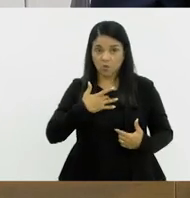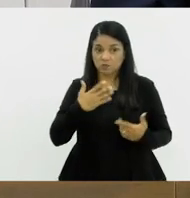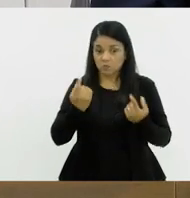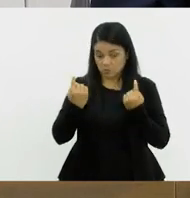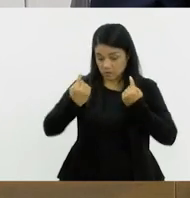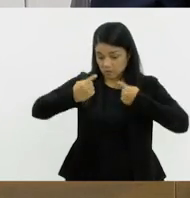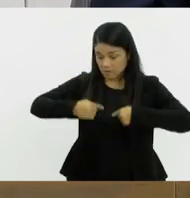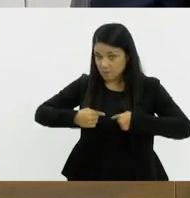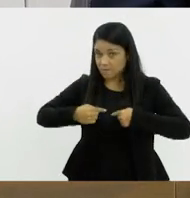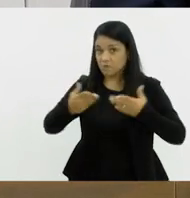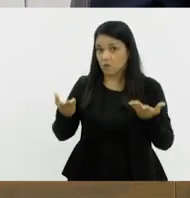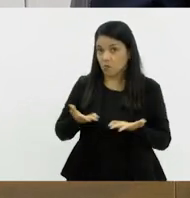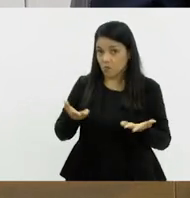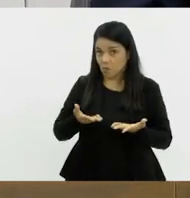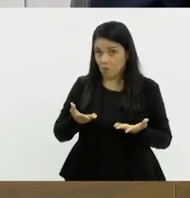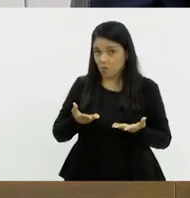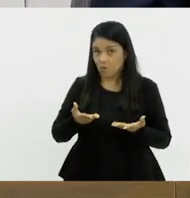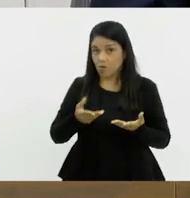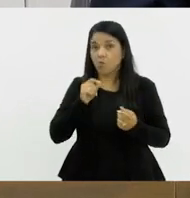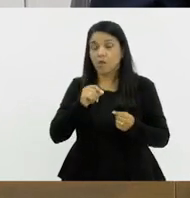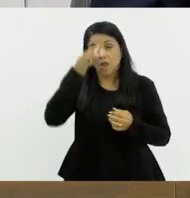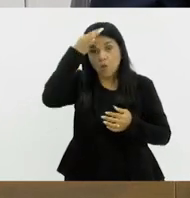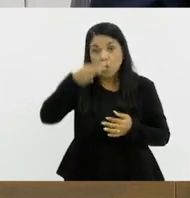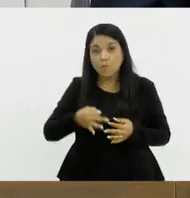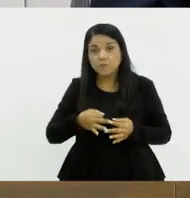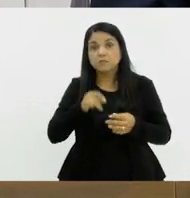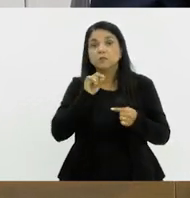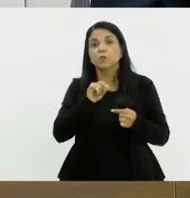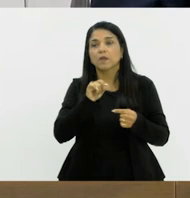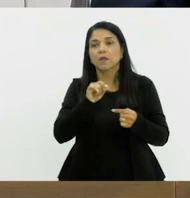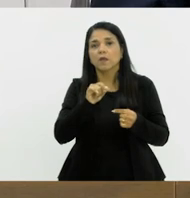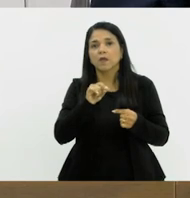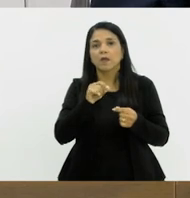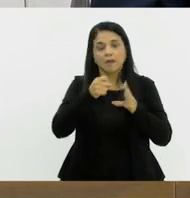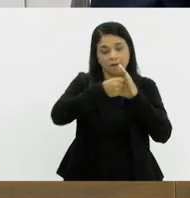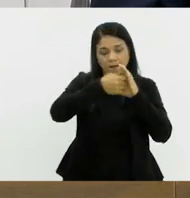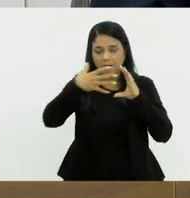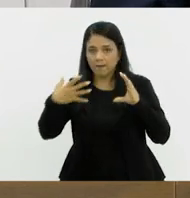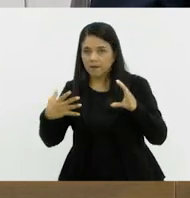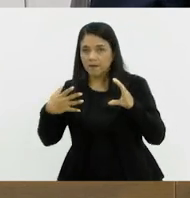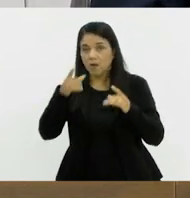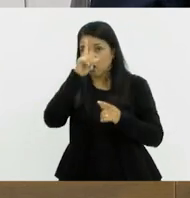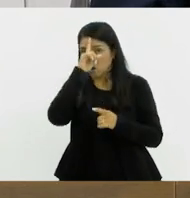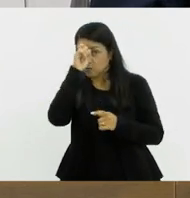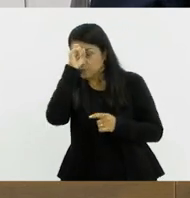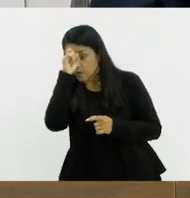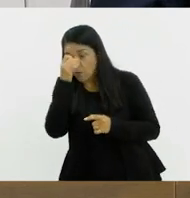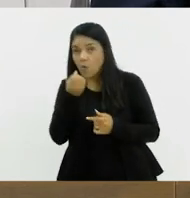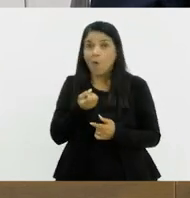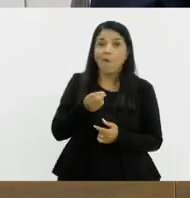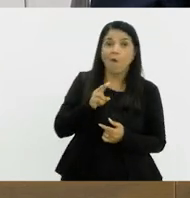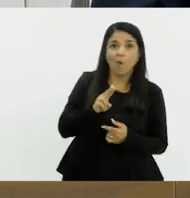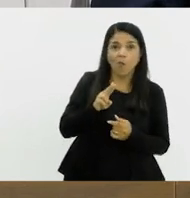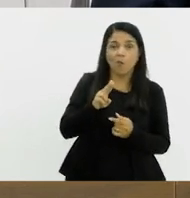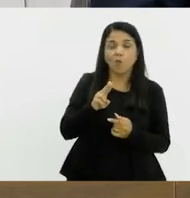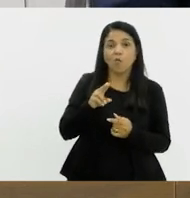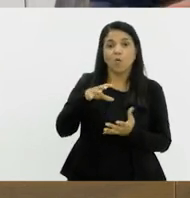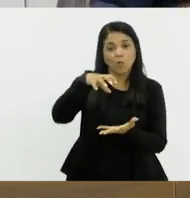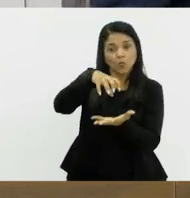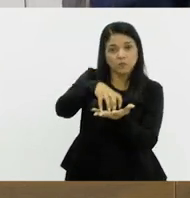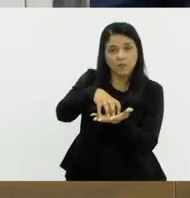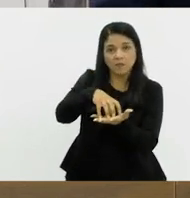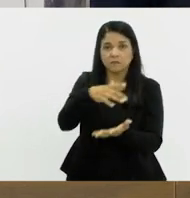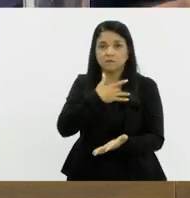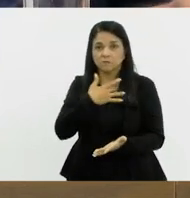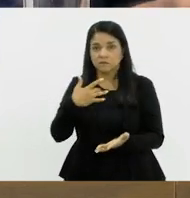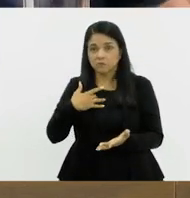aqui envolve a compreensão das nuances entre a caracterização de hospital e unidade de saúde, destacando